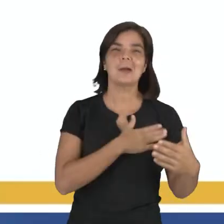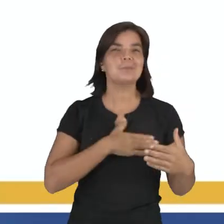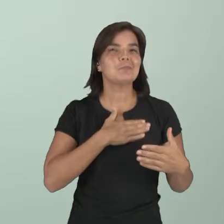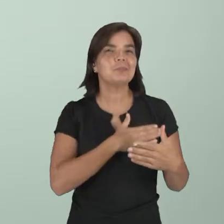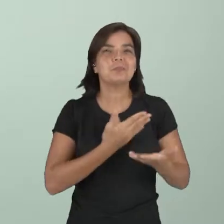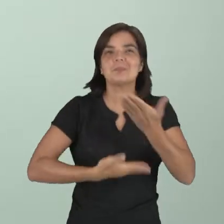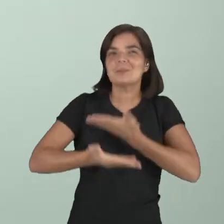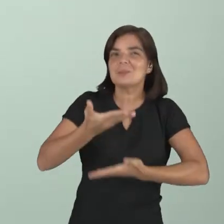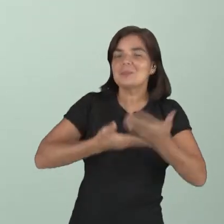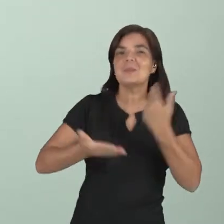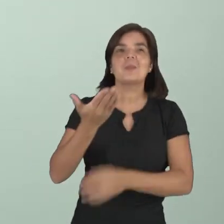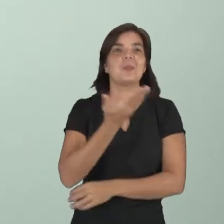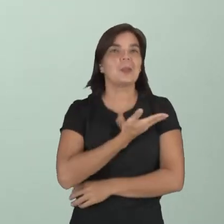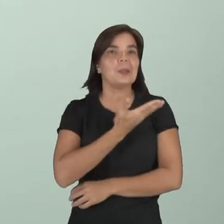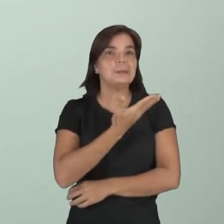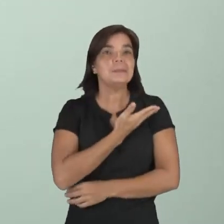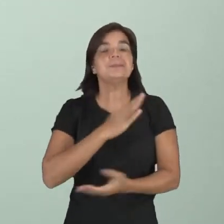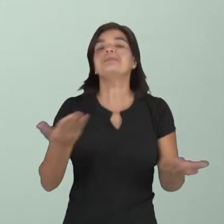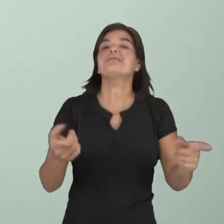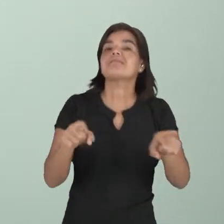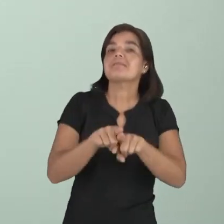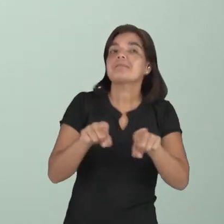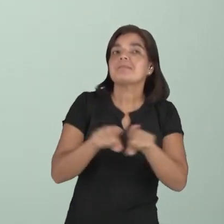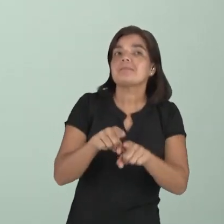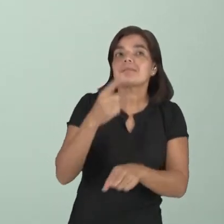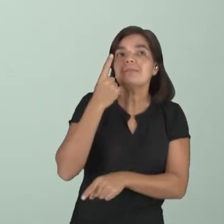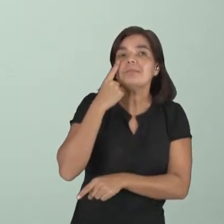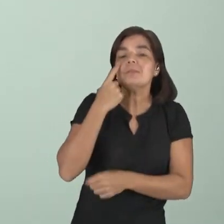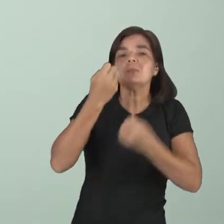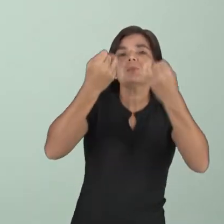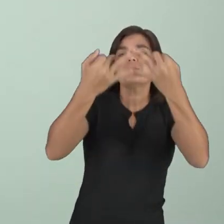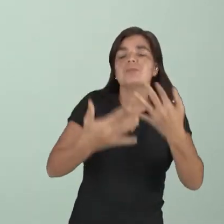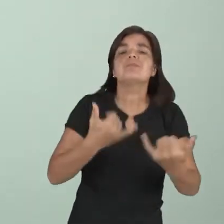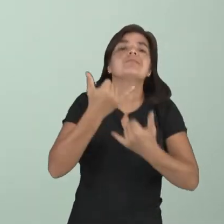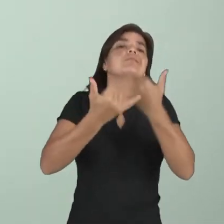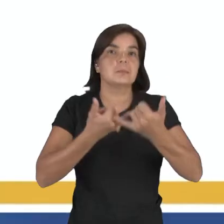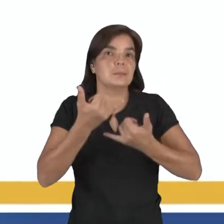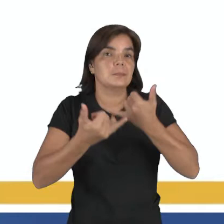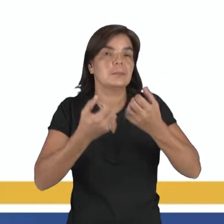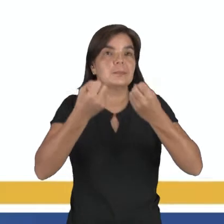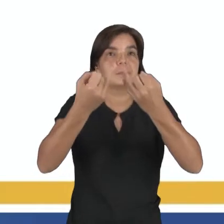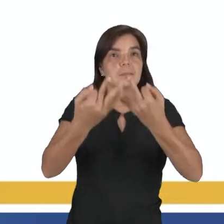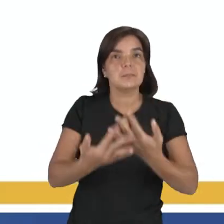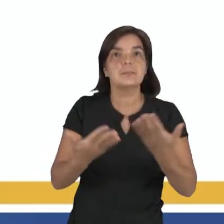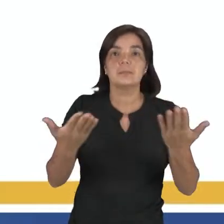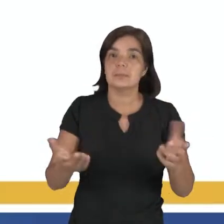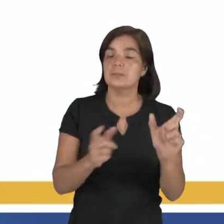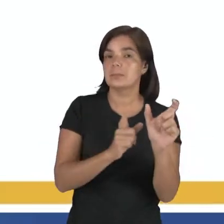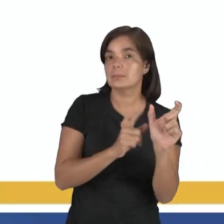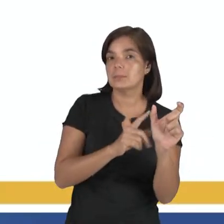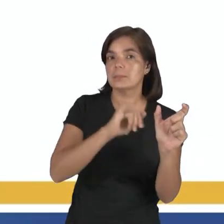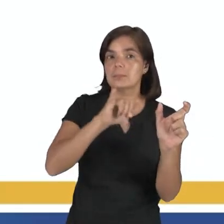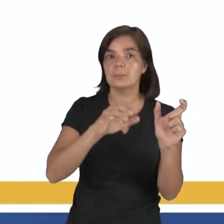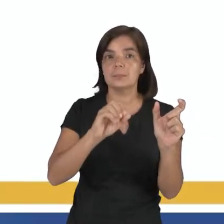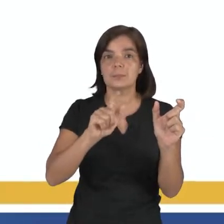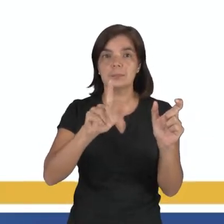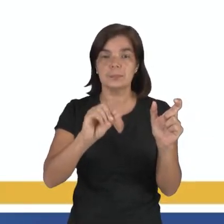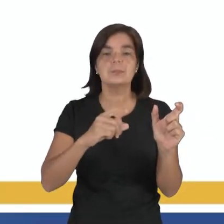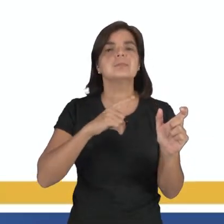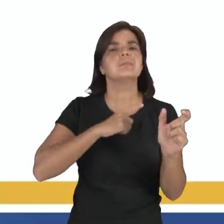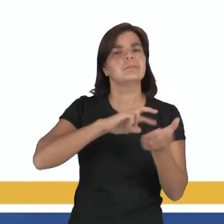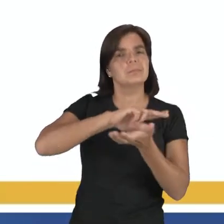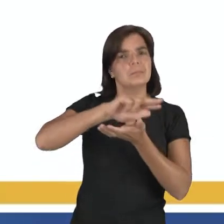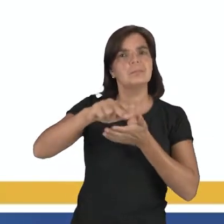divertindo, interagindo com seus amigos. Mas vamos ver aqui o conceito de jogo. Dessa forma, a palavra jogo possui